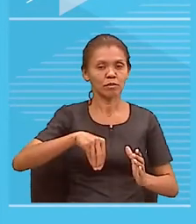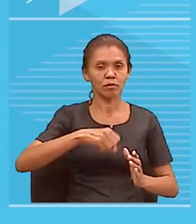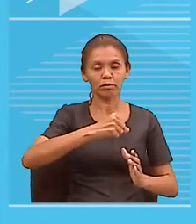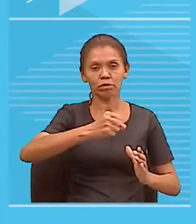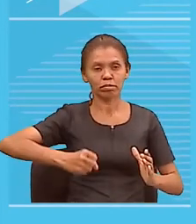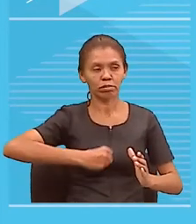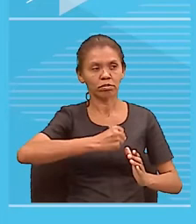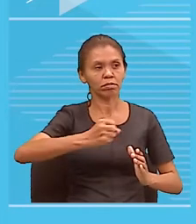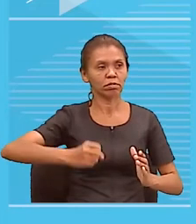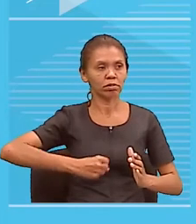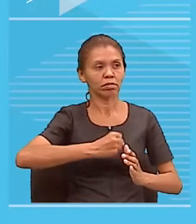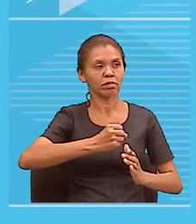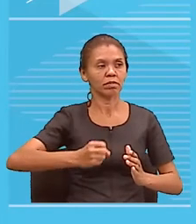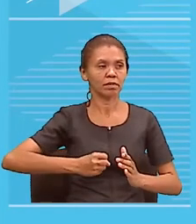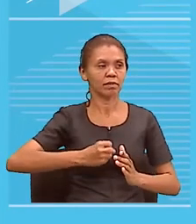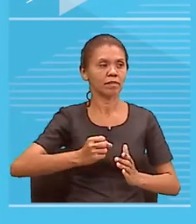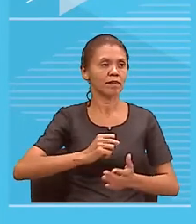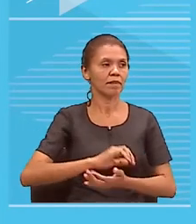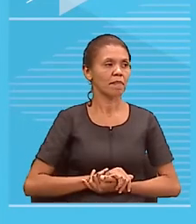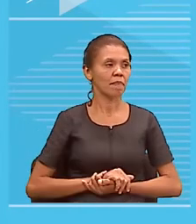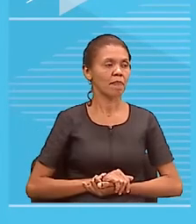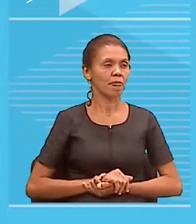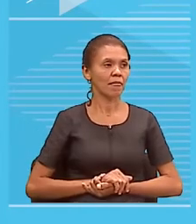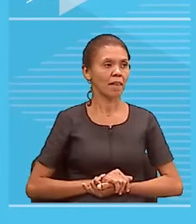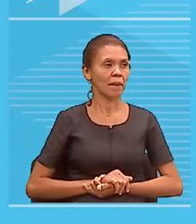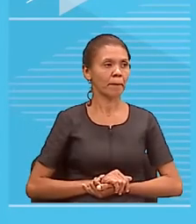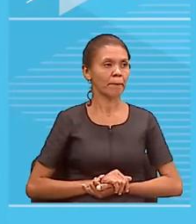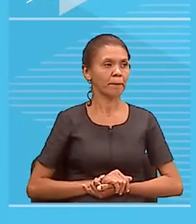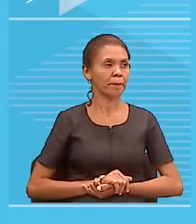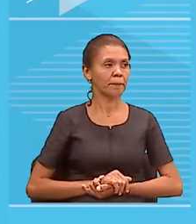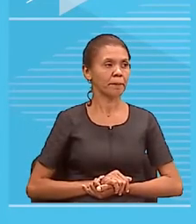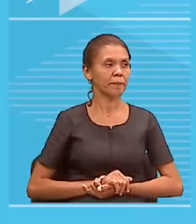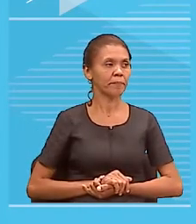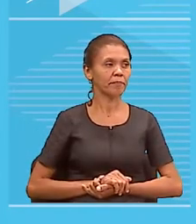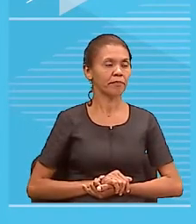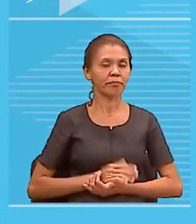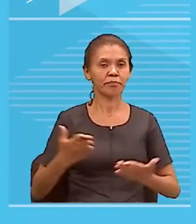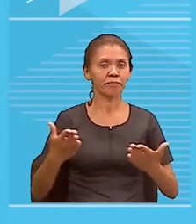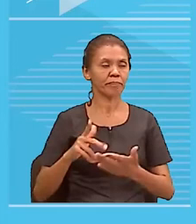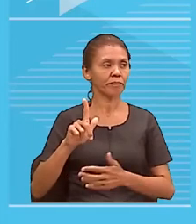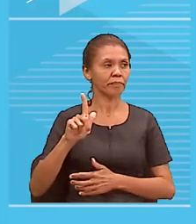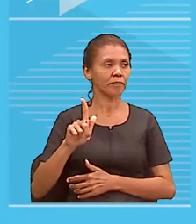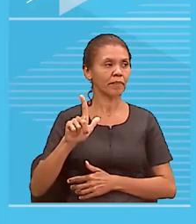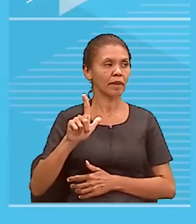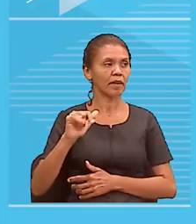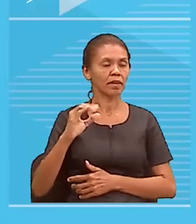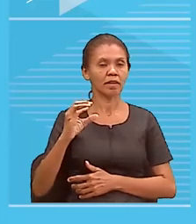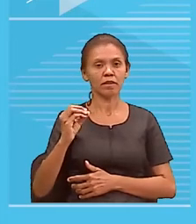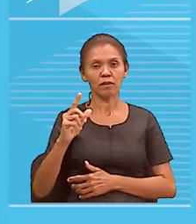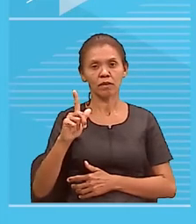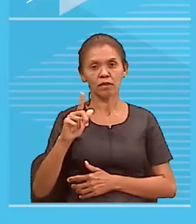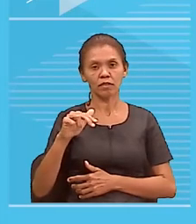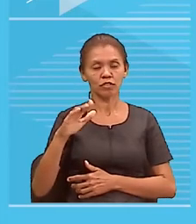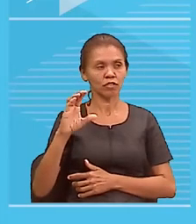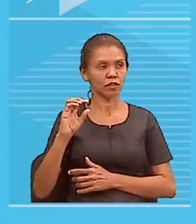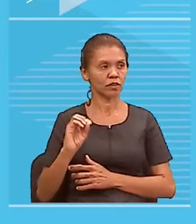porque senão ele vai em pelota e olha o glicogênio é a estrutura é muito